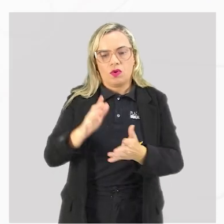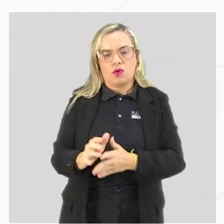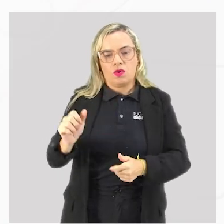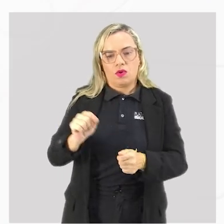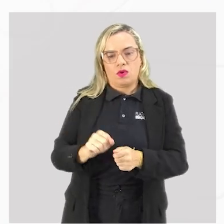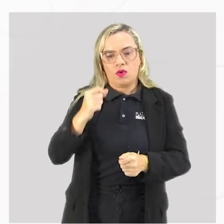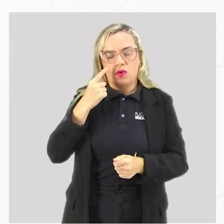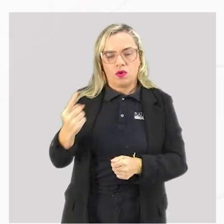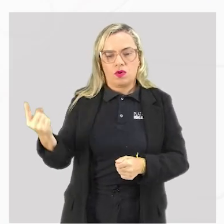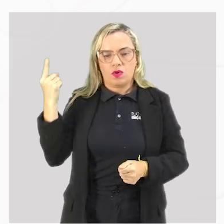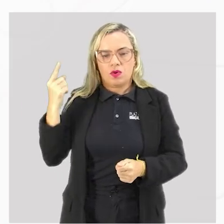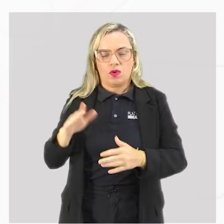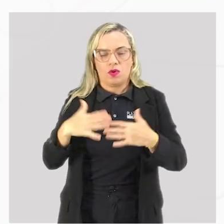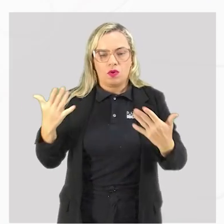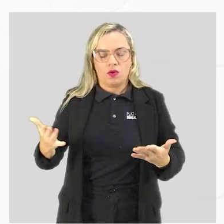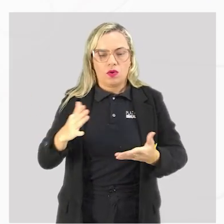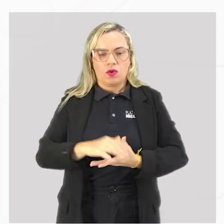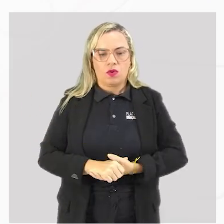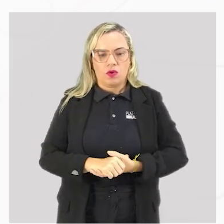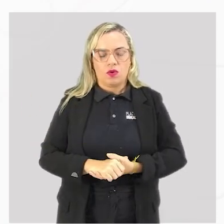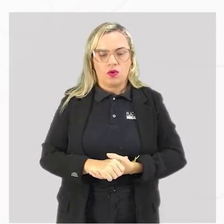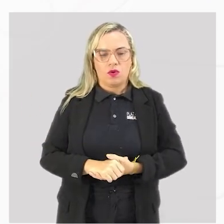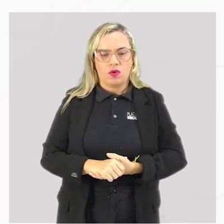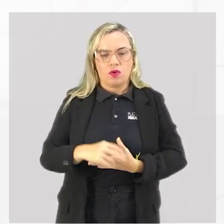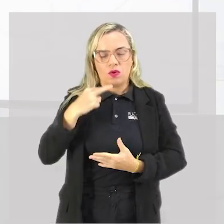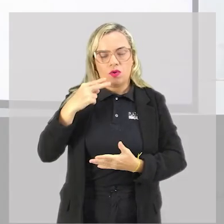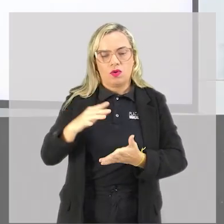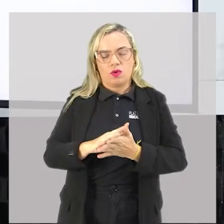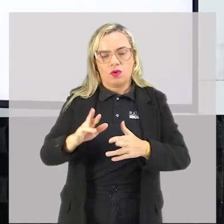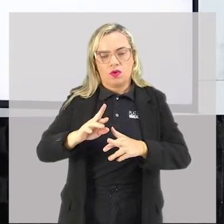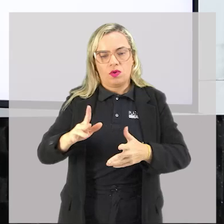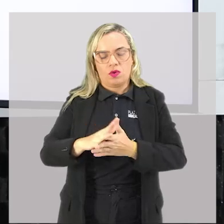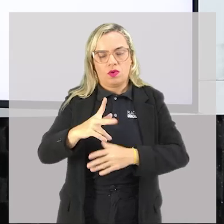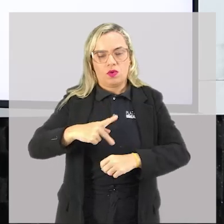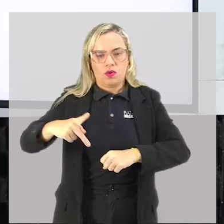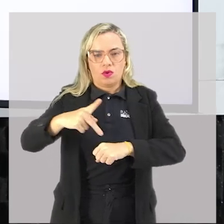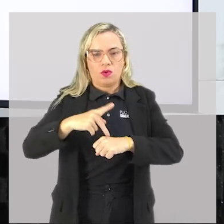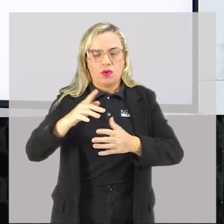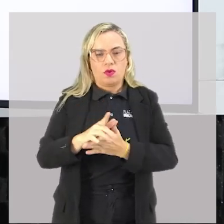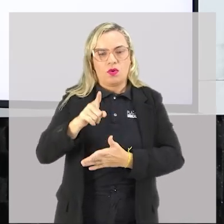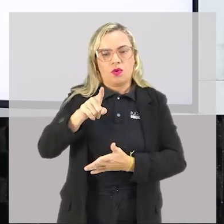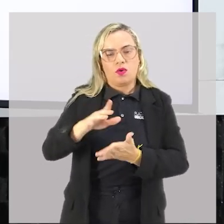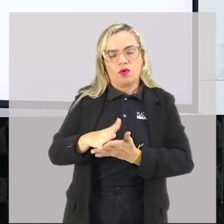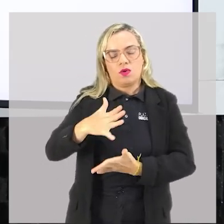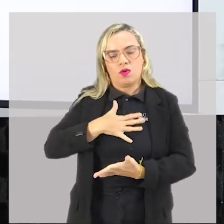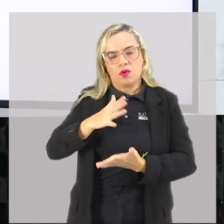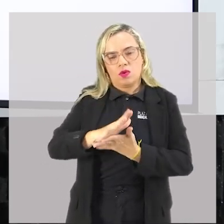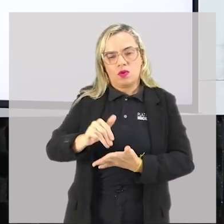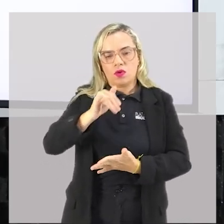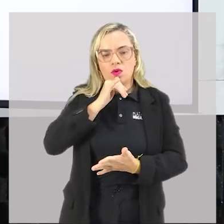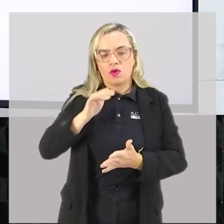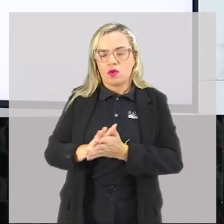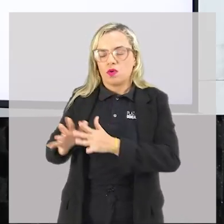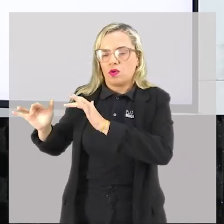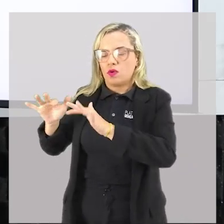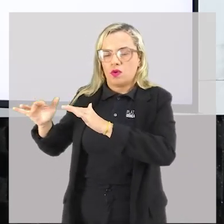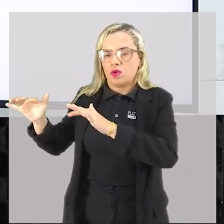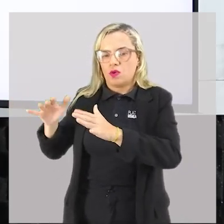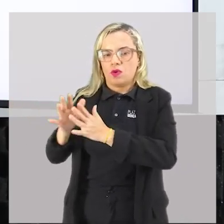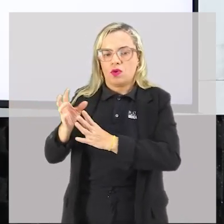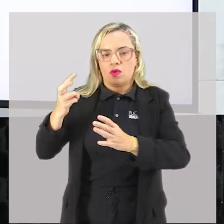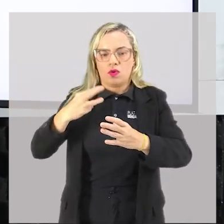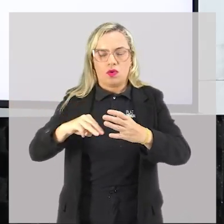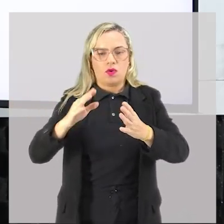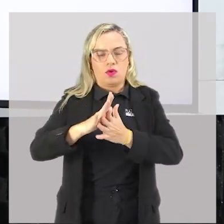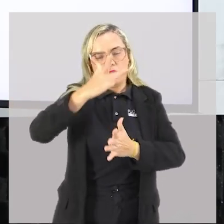foreigner interview, quando você entrevista um estrangeiro. Vocês aí que, por exemplo, gostam de entrar em chat, conversar com